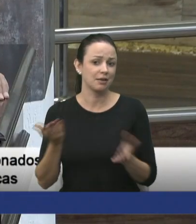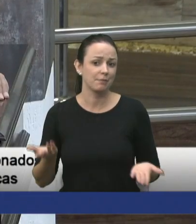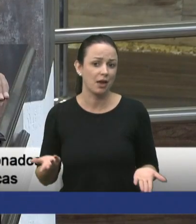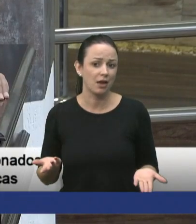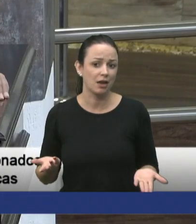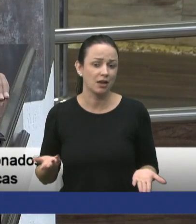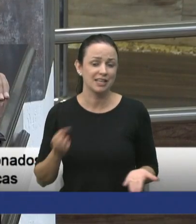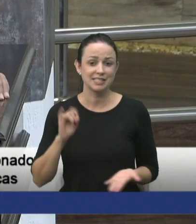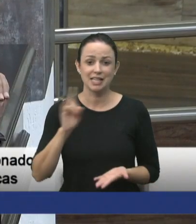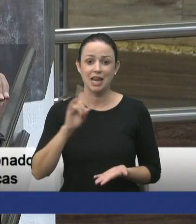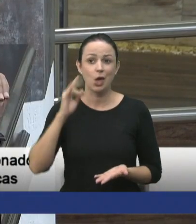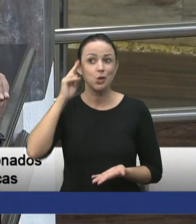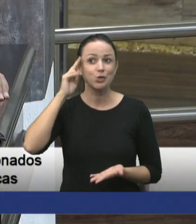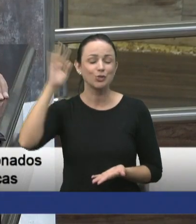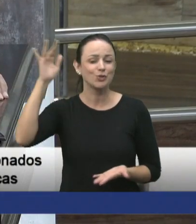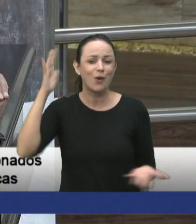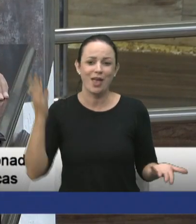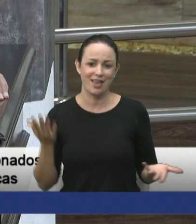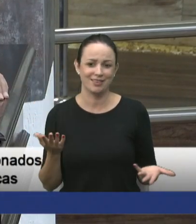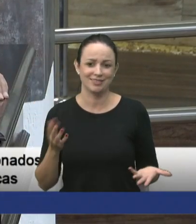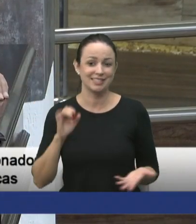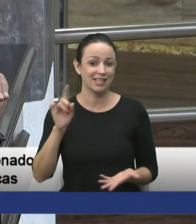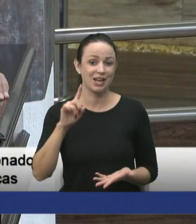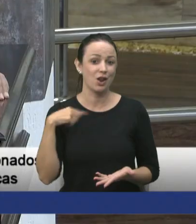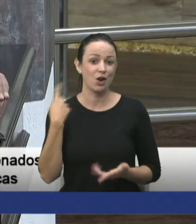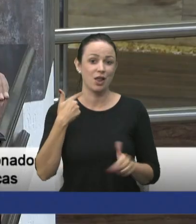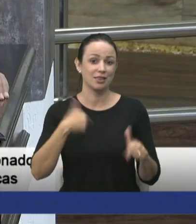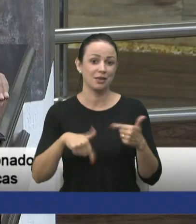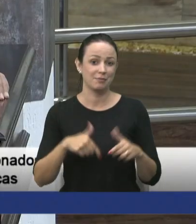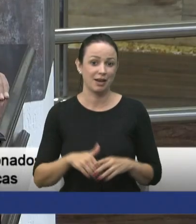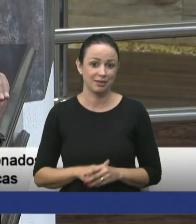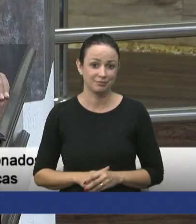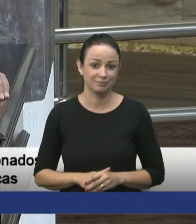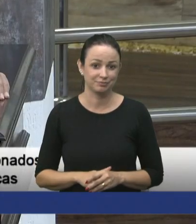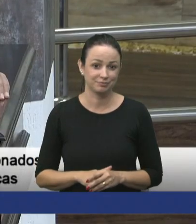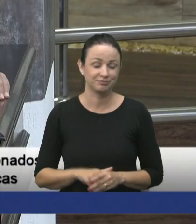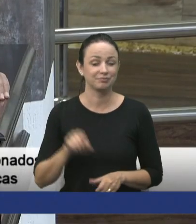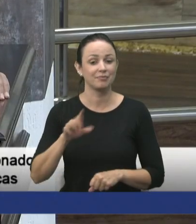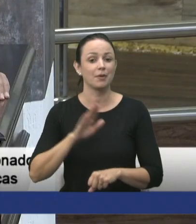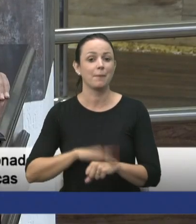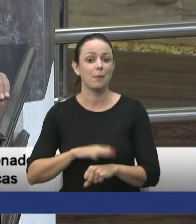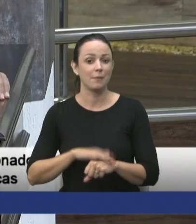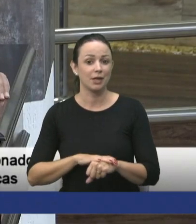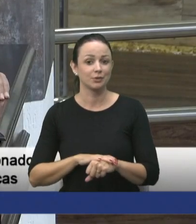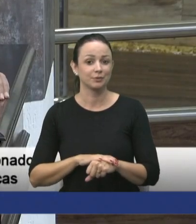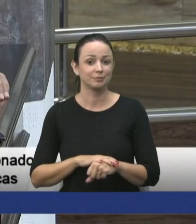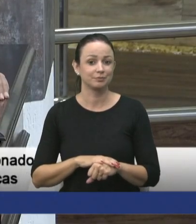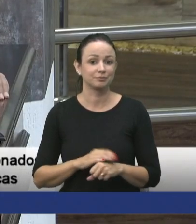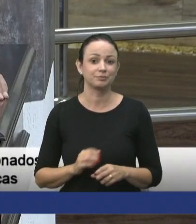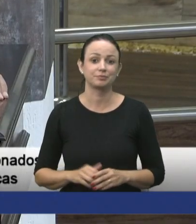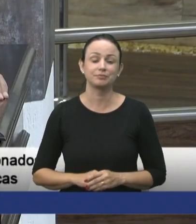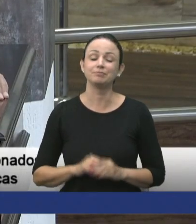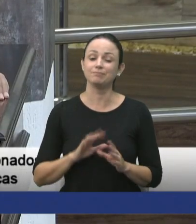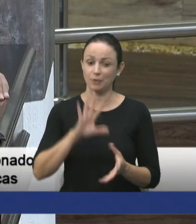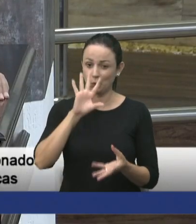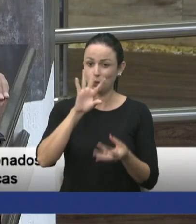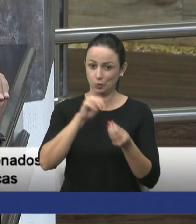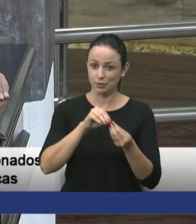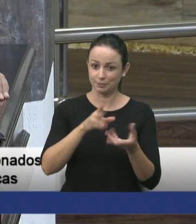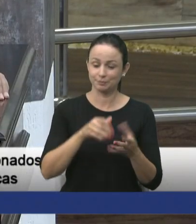gente não sonhar, se a gente não trabalhar? E nesse momento, para